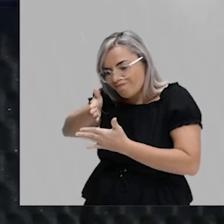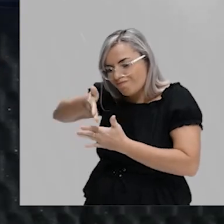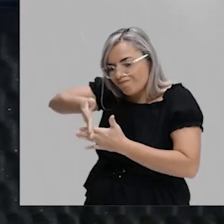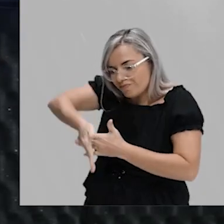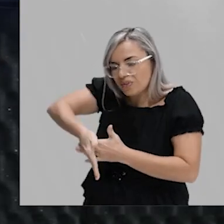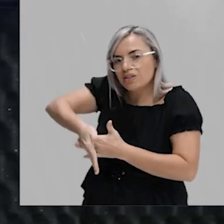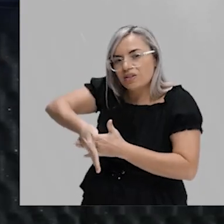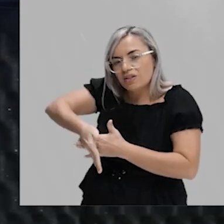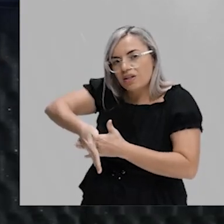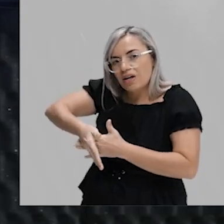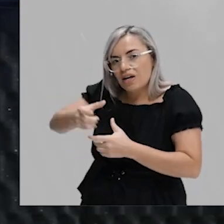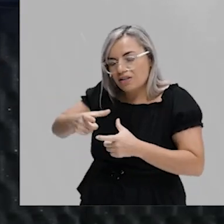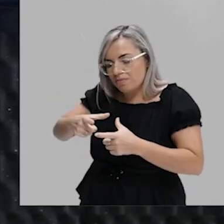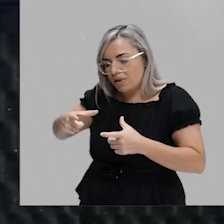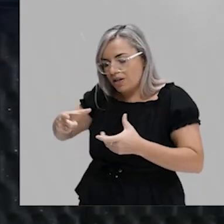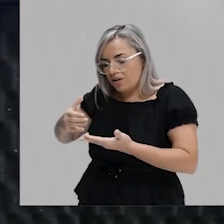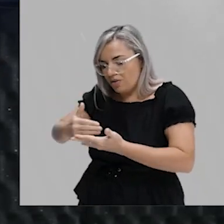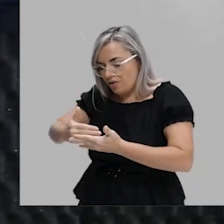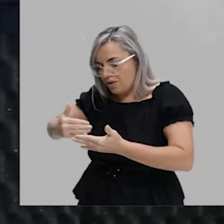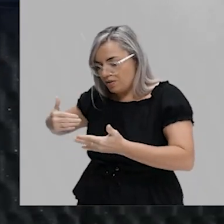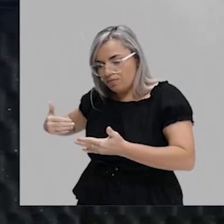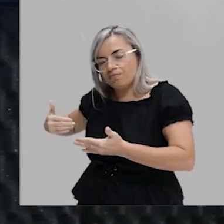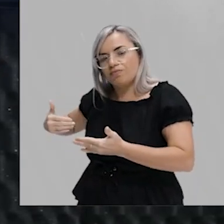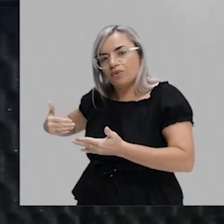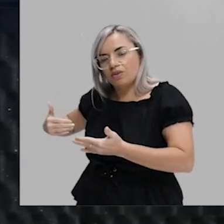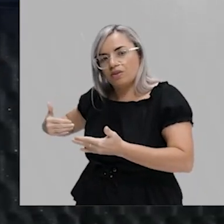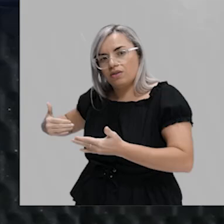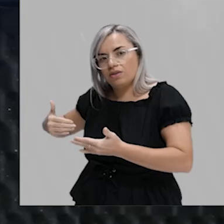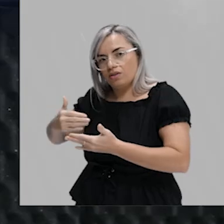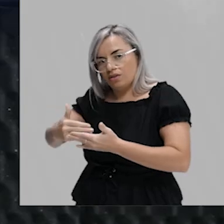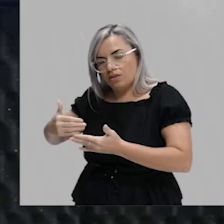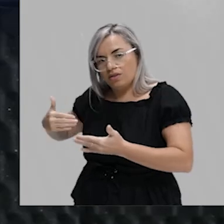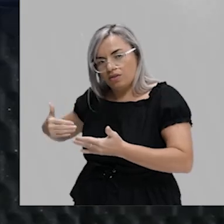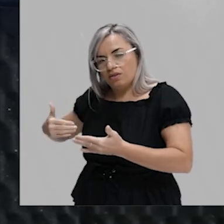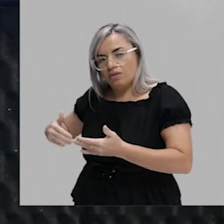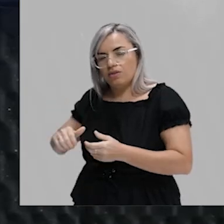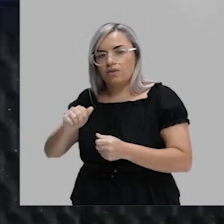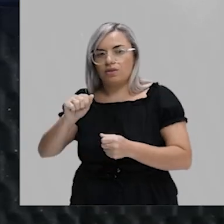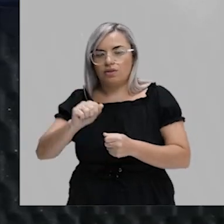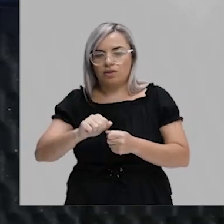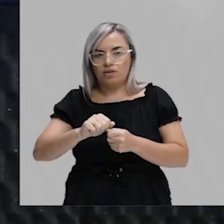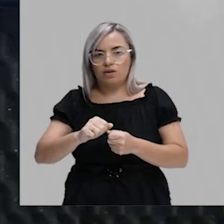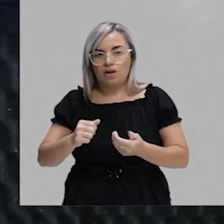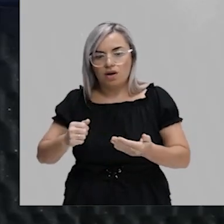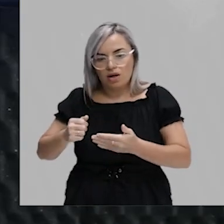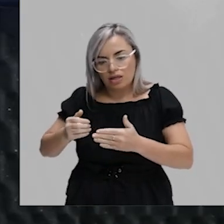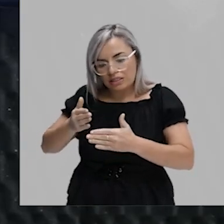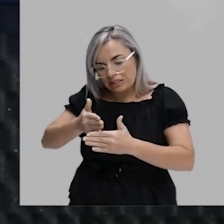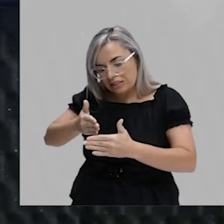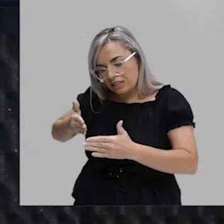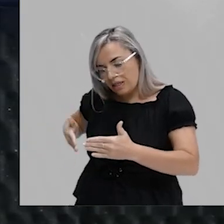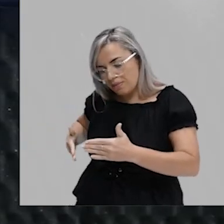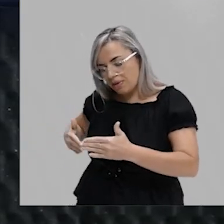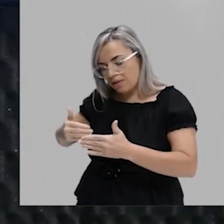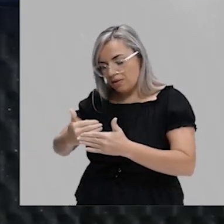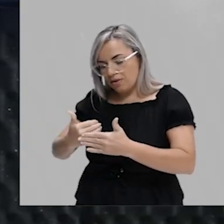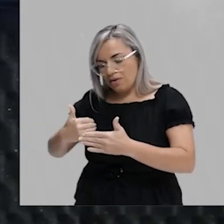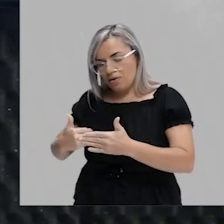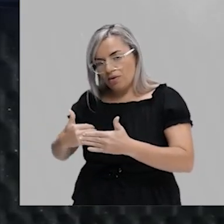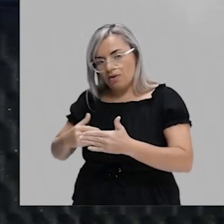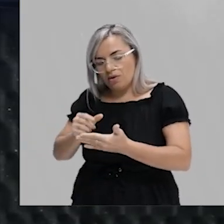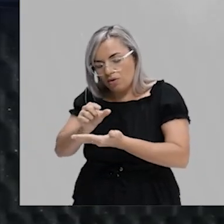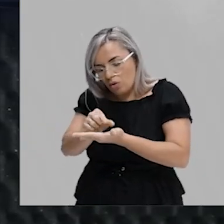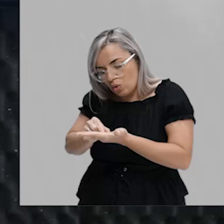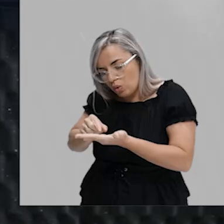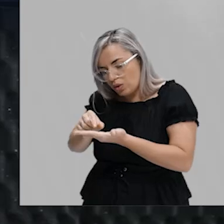maiores fiquem mais para trás. É basicamente isso. Ele vai servir como se fosse uma peneira do DNA que foi todo cortado